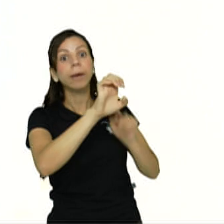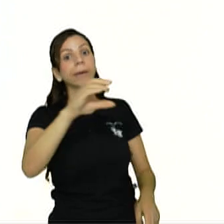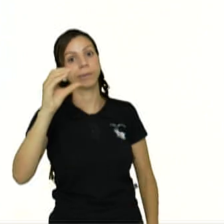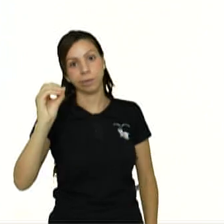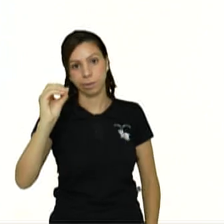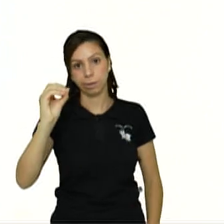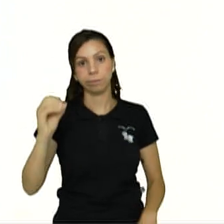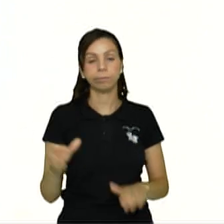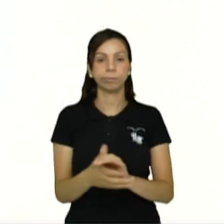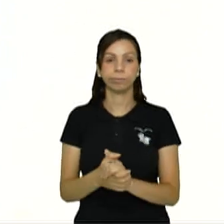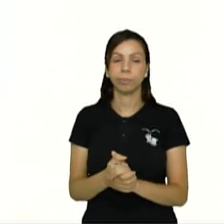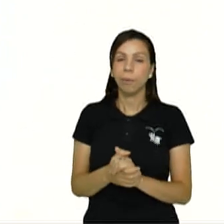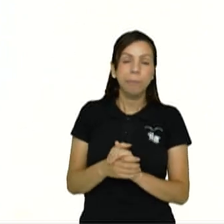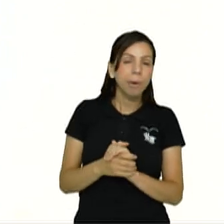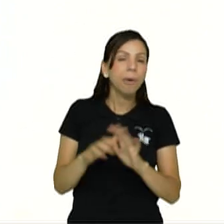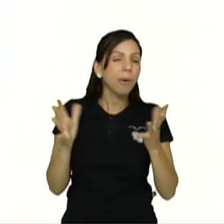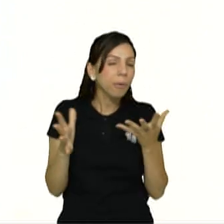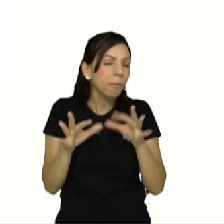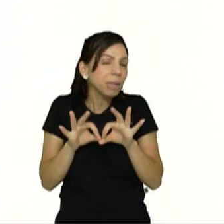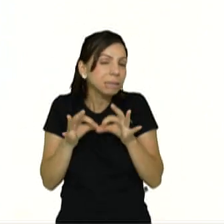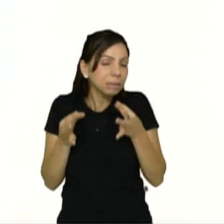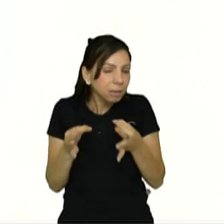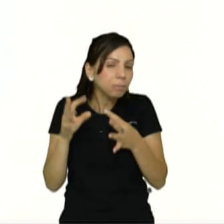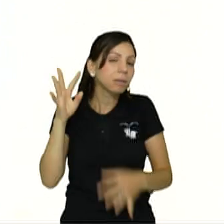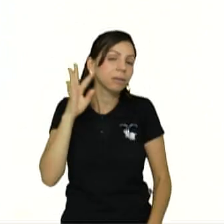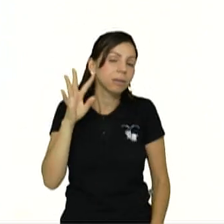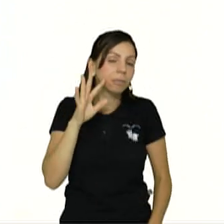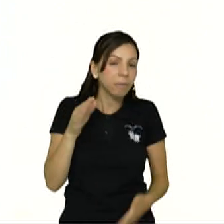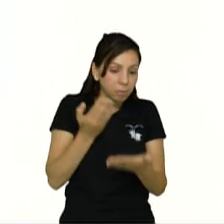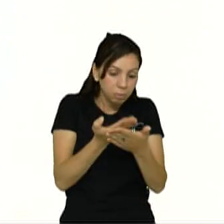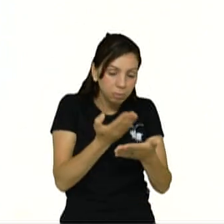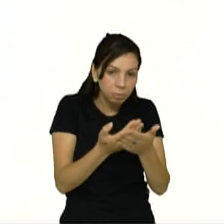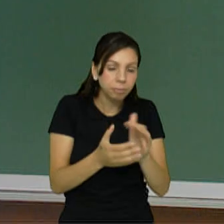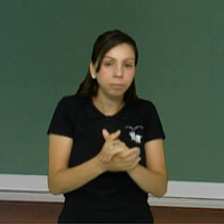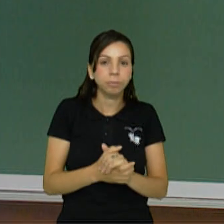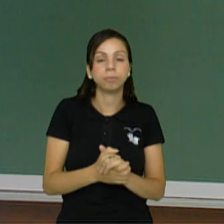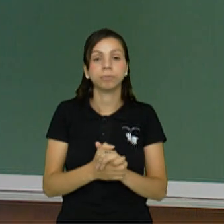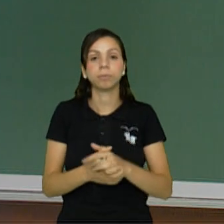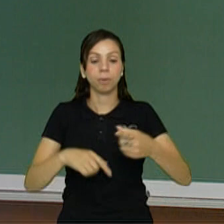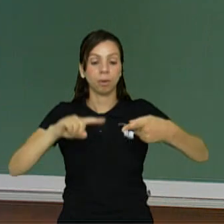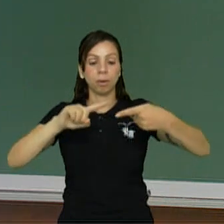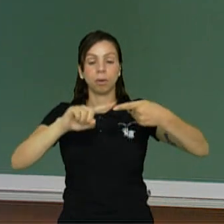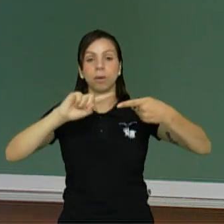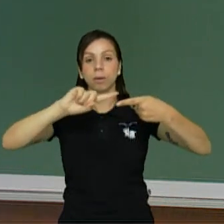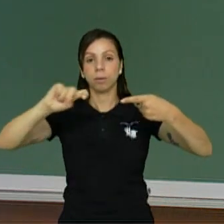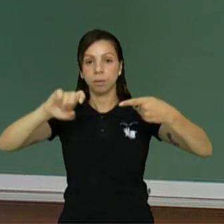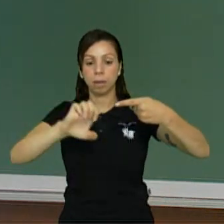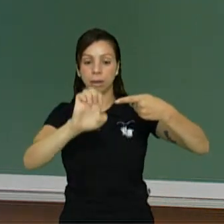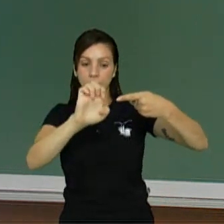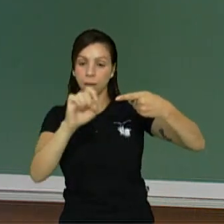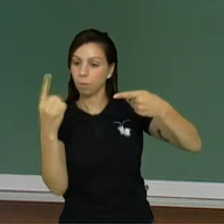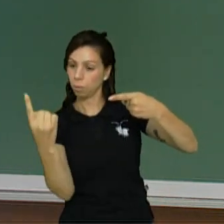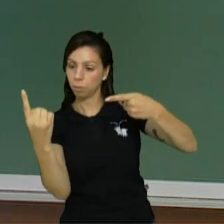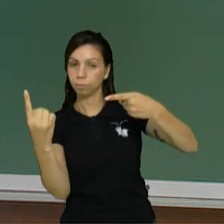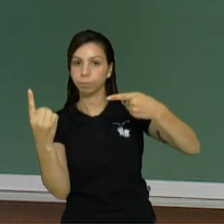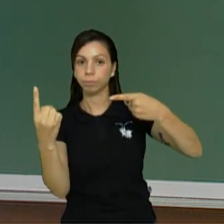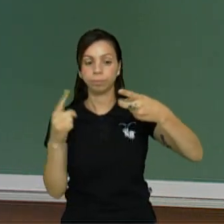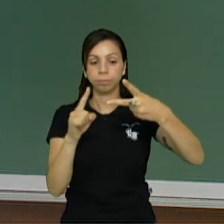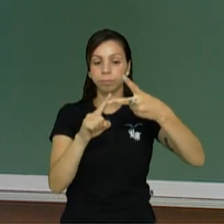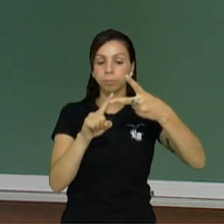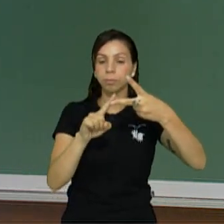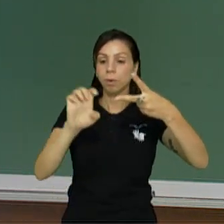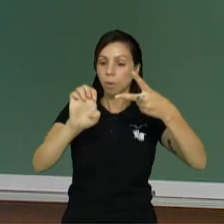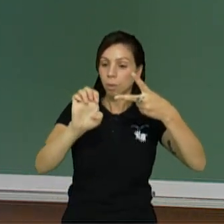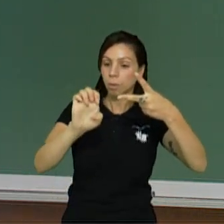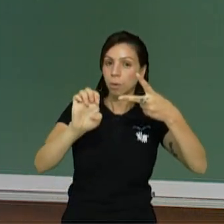zero. Olha como é bem redondinho, pessoal, olha como é bem bacana de se estudar. A colisão elástica, o E vale 1. A parcialmente,